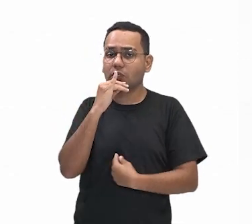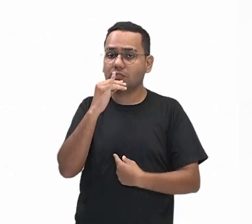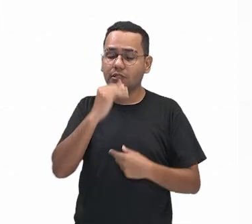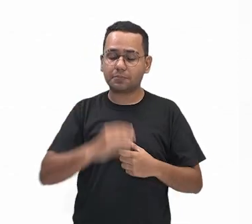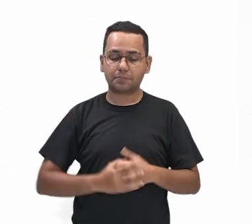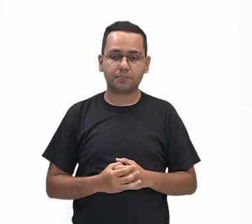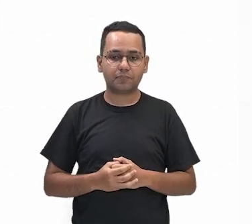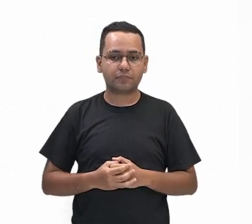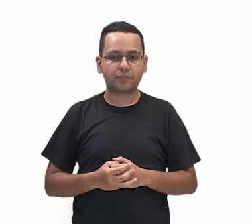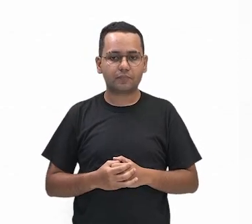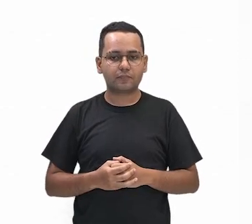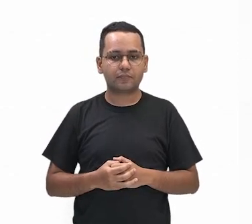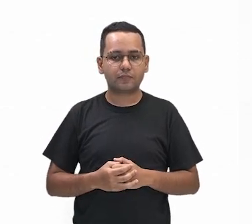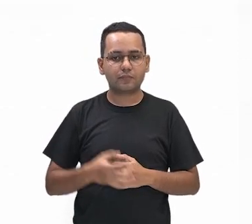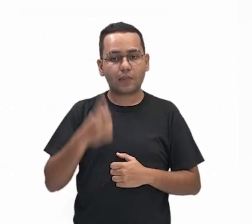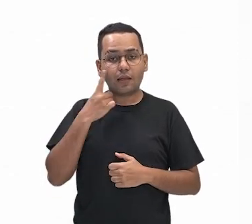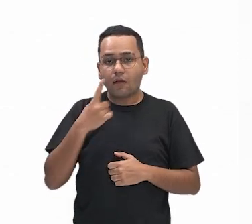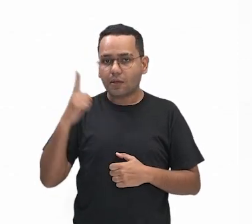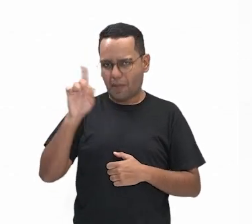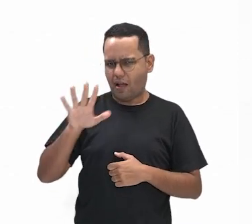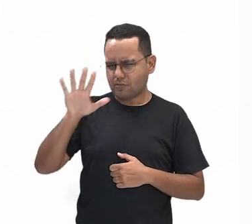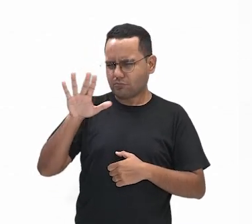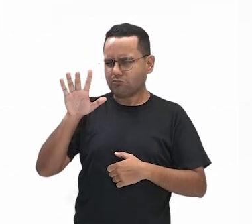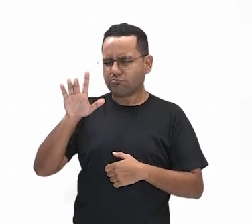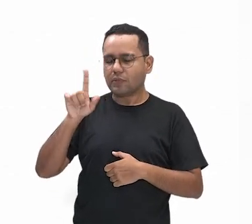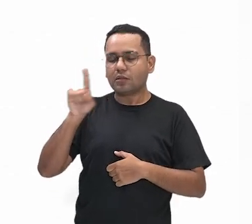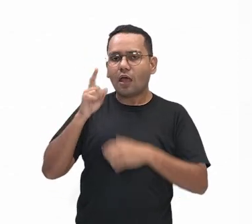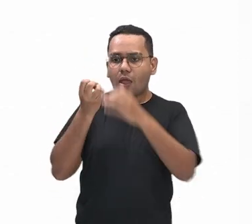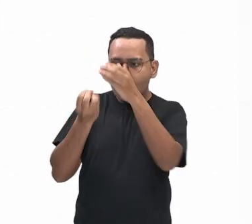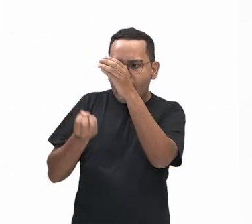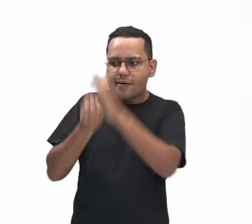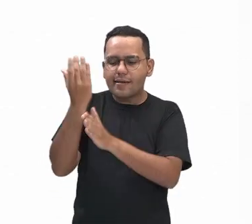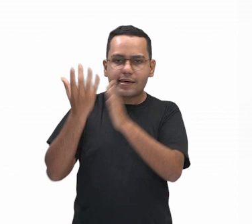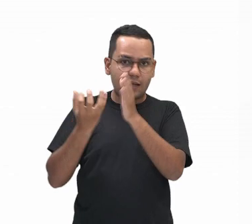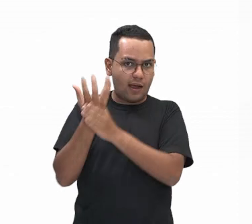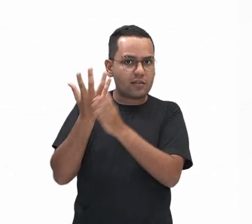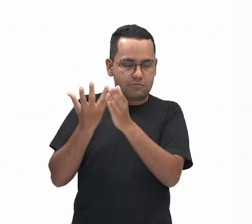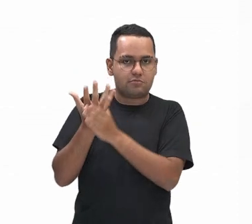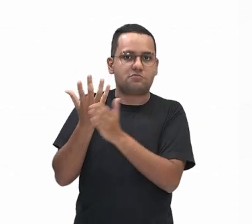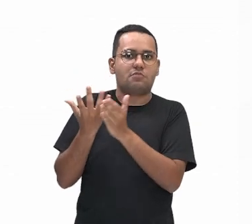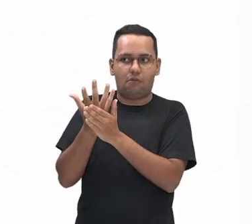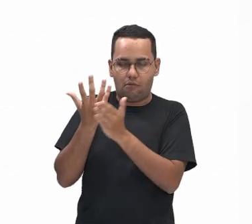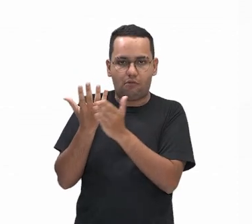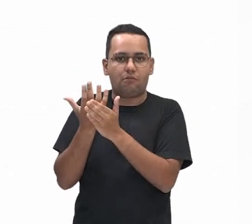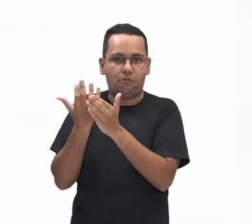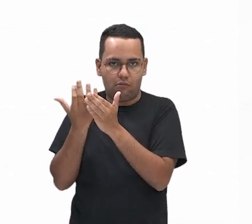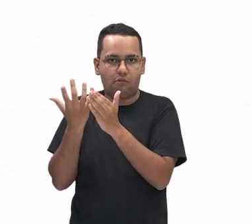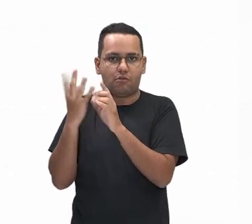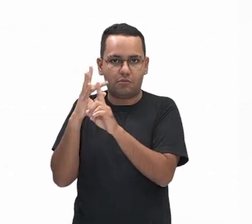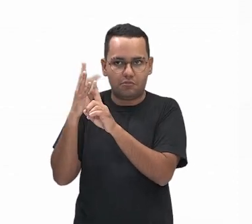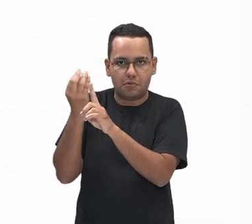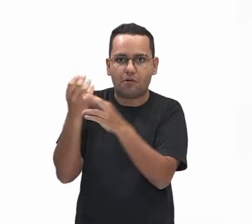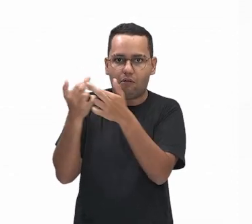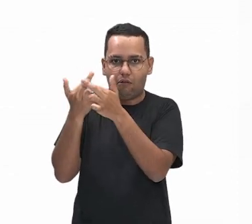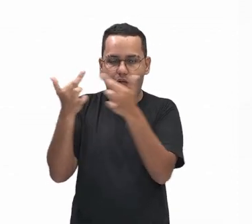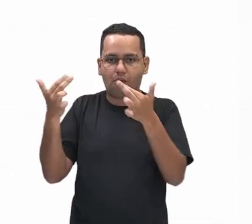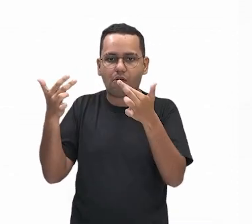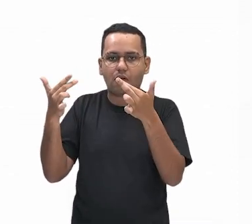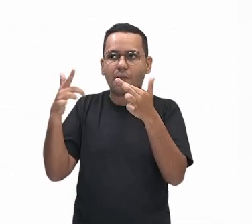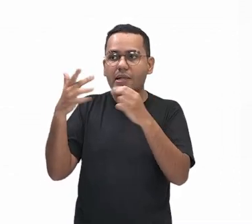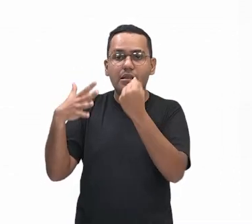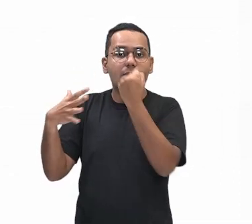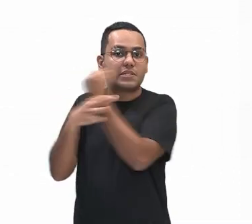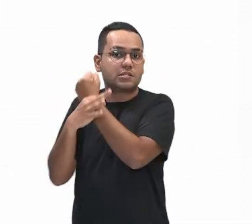elas resistissem às condições meteorológicas. Eu não estou falando só de uma chuvinha, de um vento, não. A gente está falando de